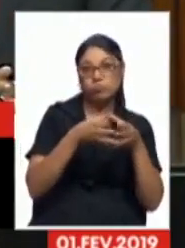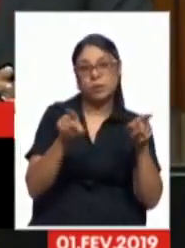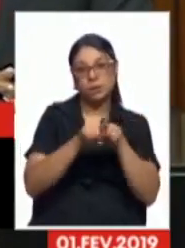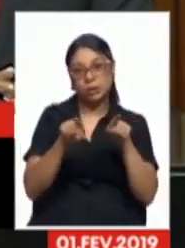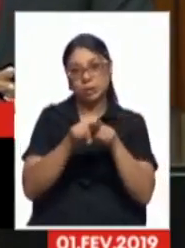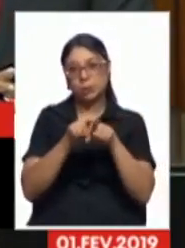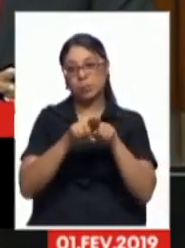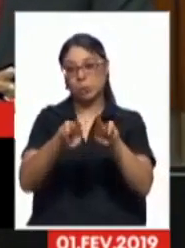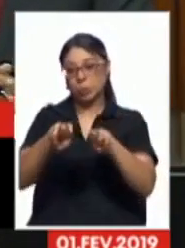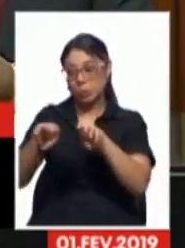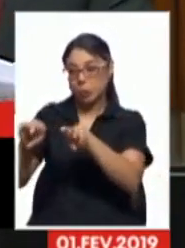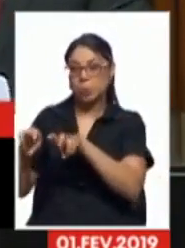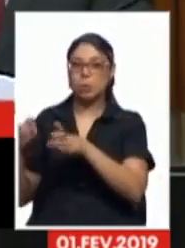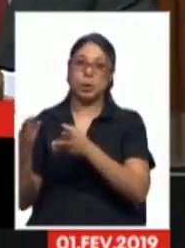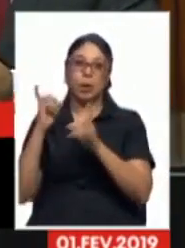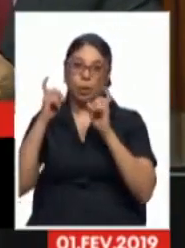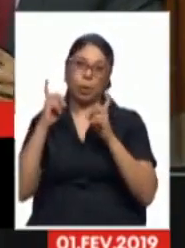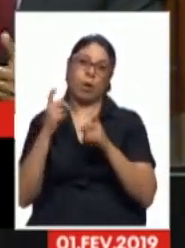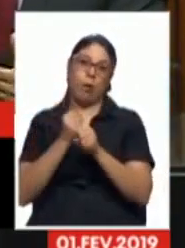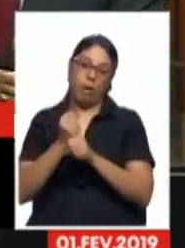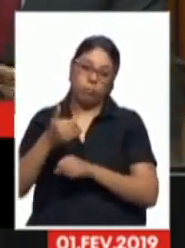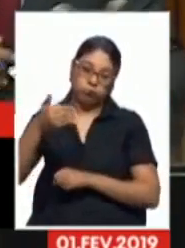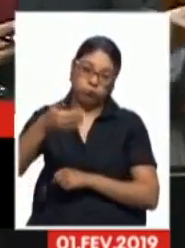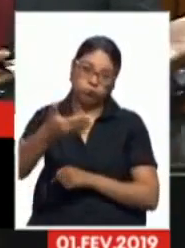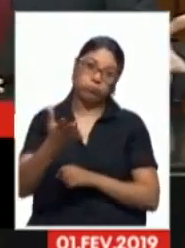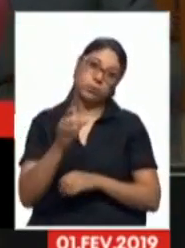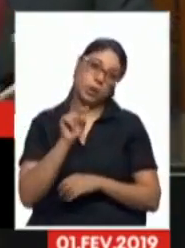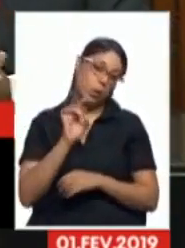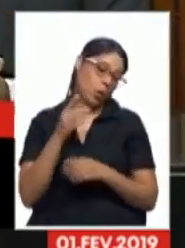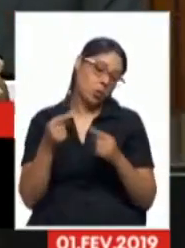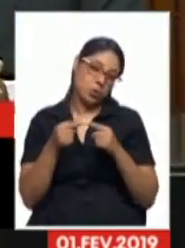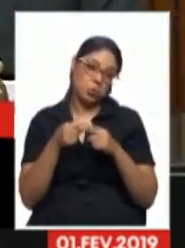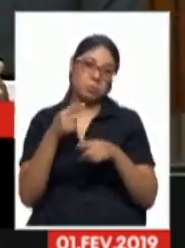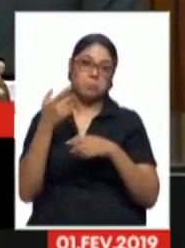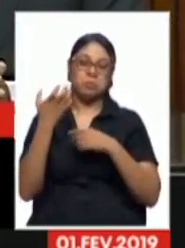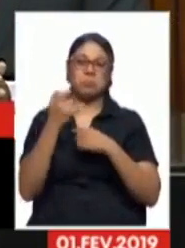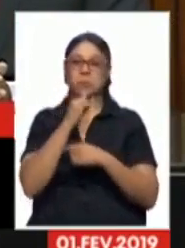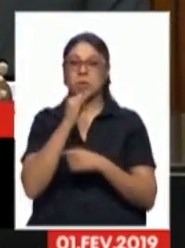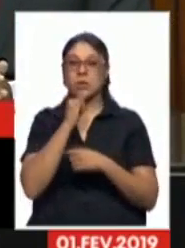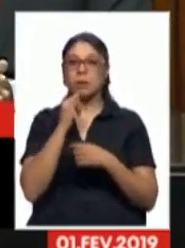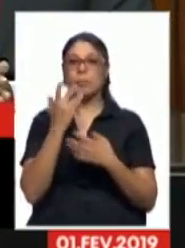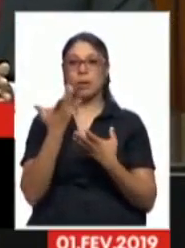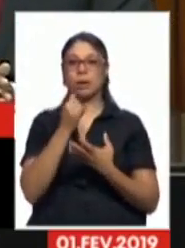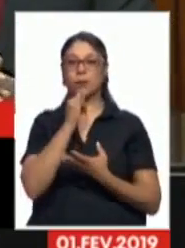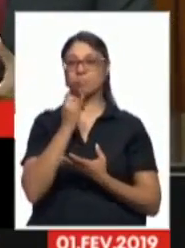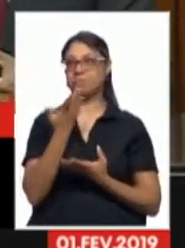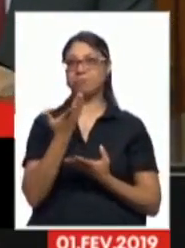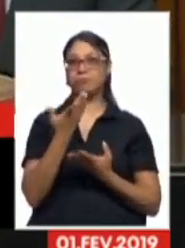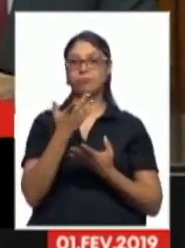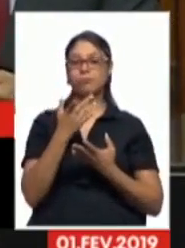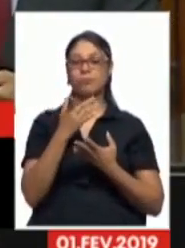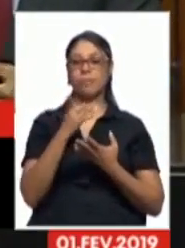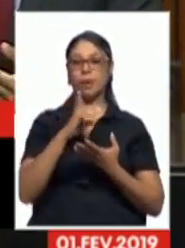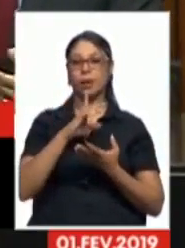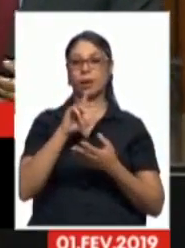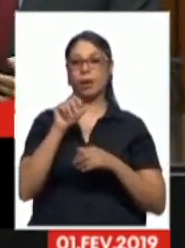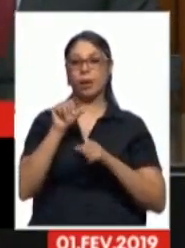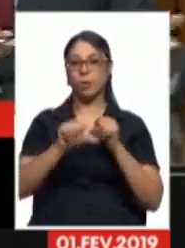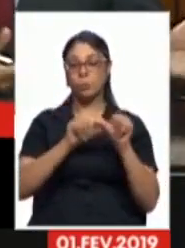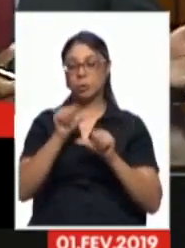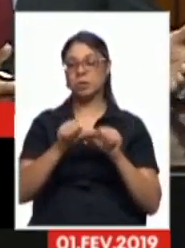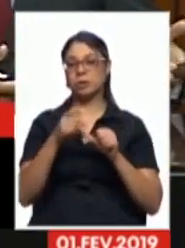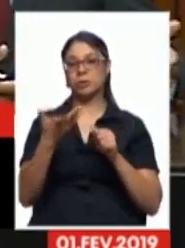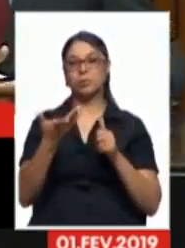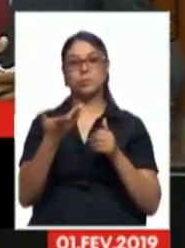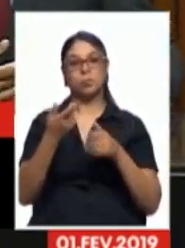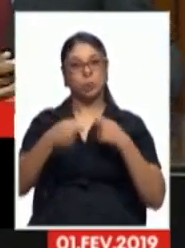plenário nos próximos anos. Esse é só um exemplo, né? A própria reforma administrativa que Zema pretende encaminhar inicialmente